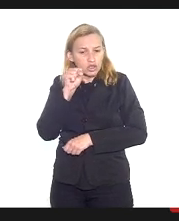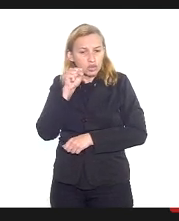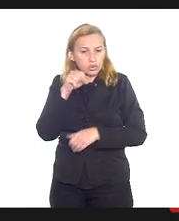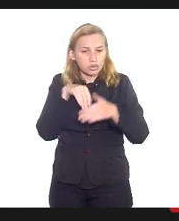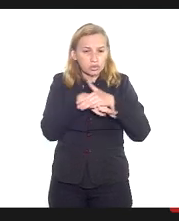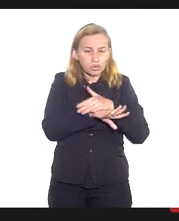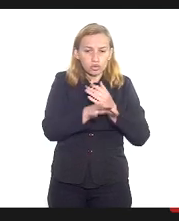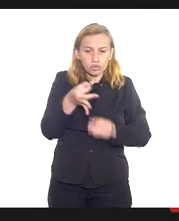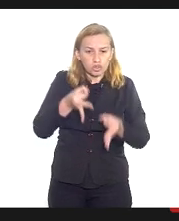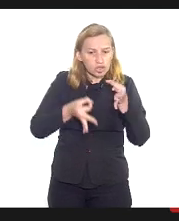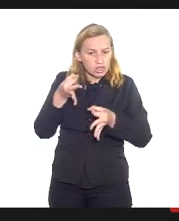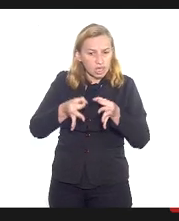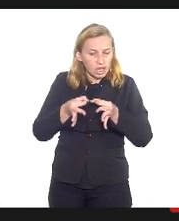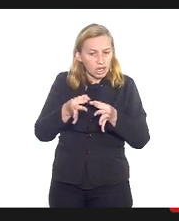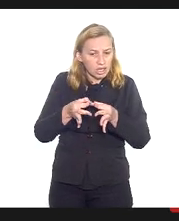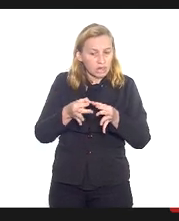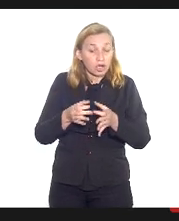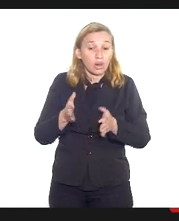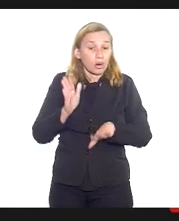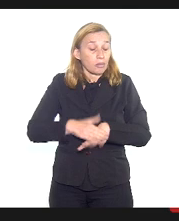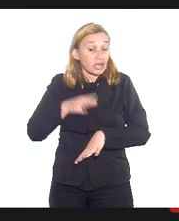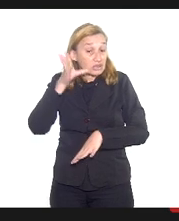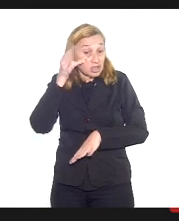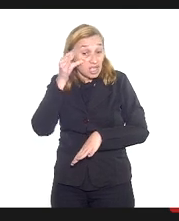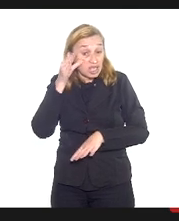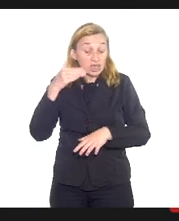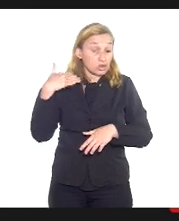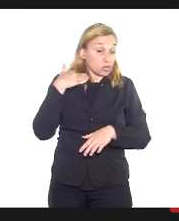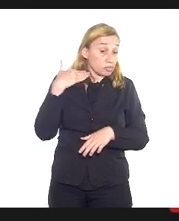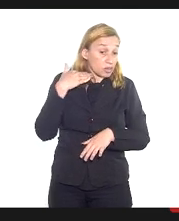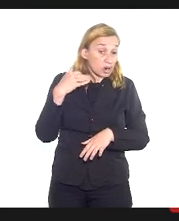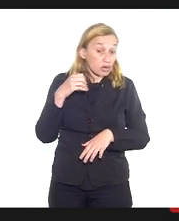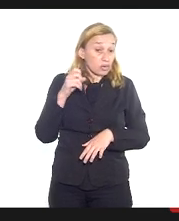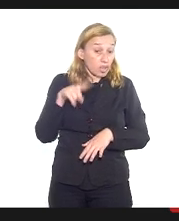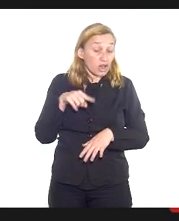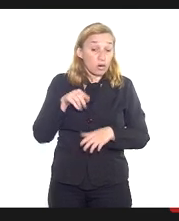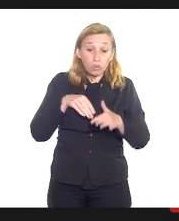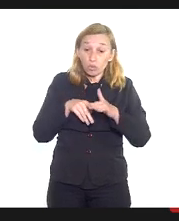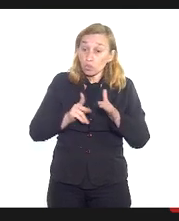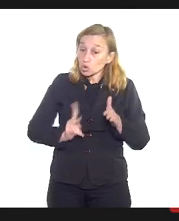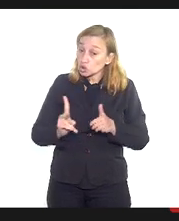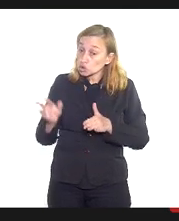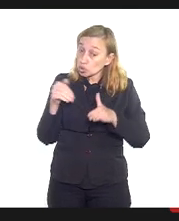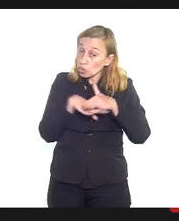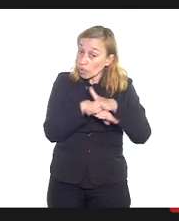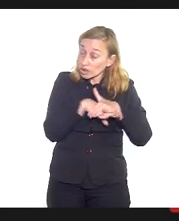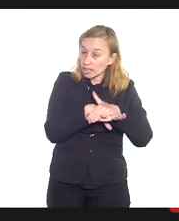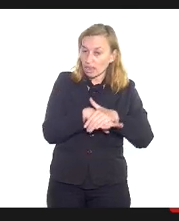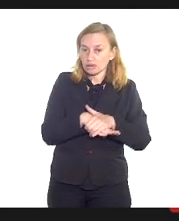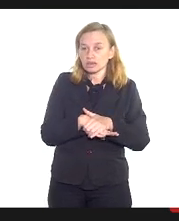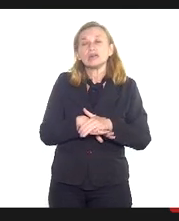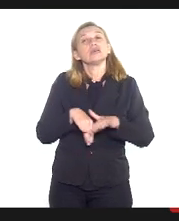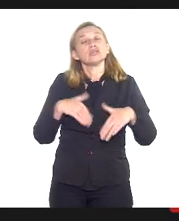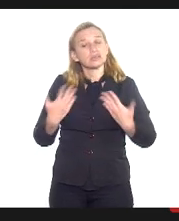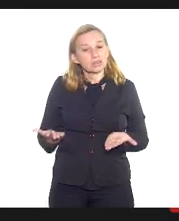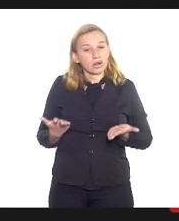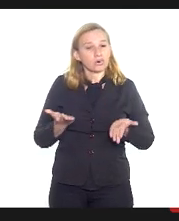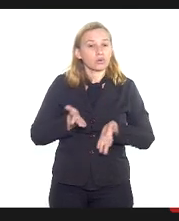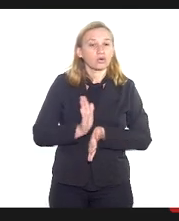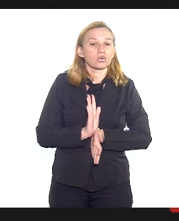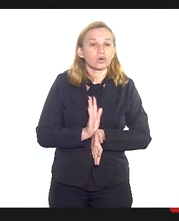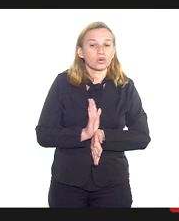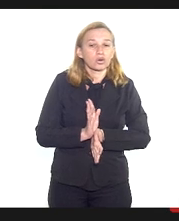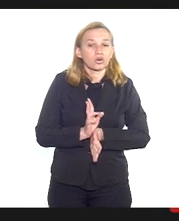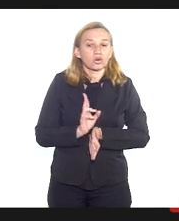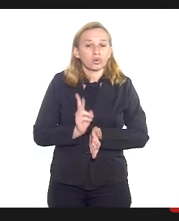rendendo. O maior interesse do banco depositário é que eles continuem lá. Então, há um cui prodest também em manter